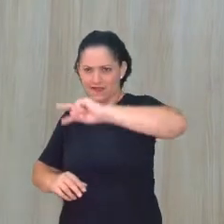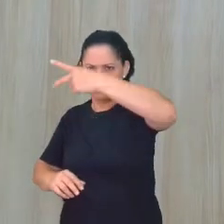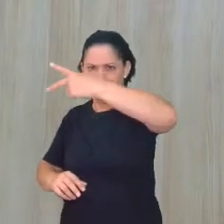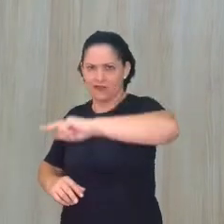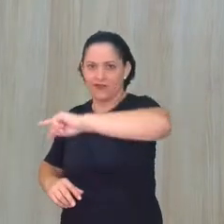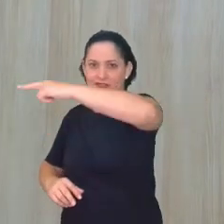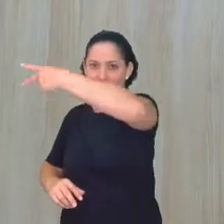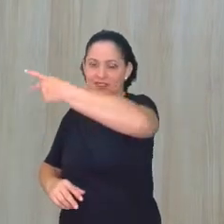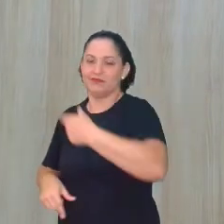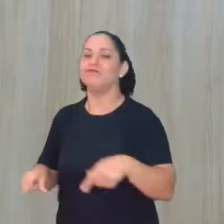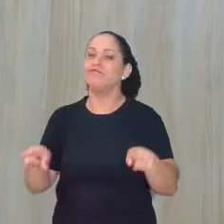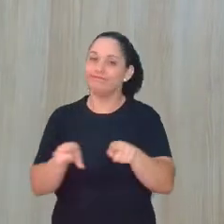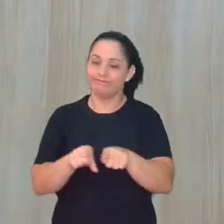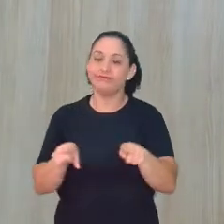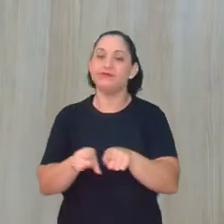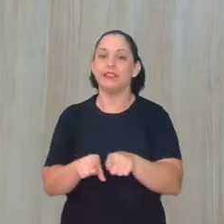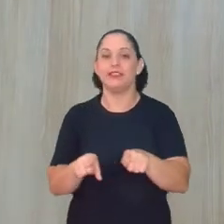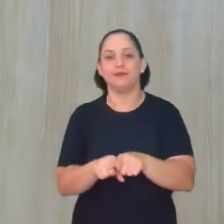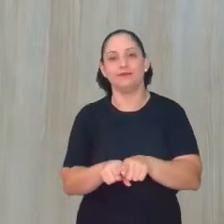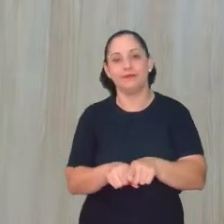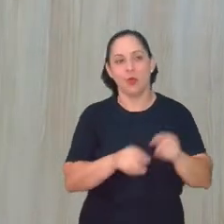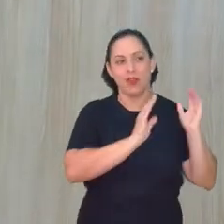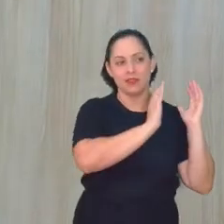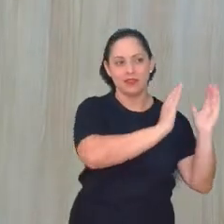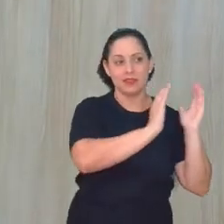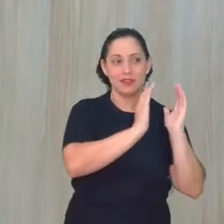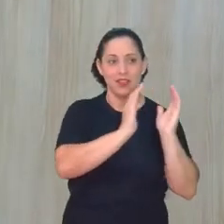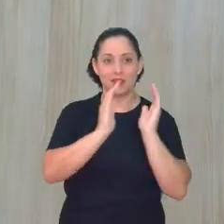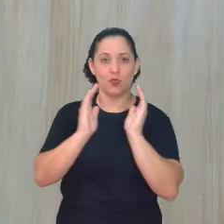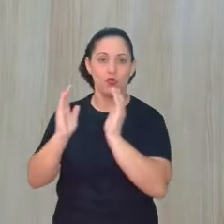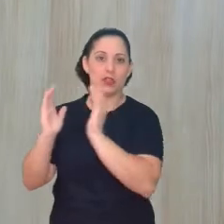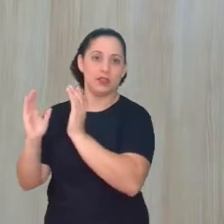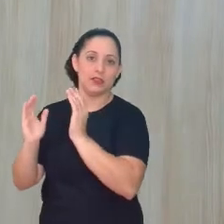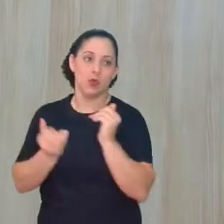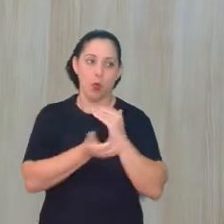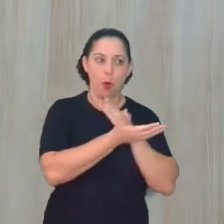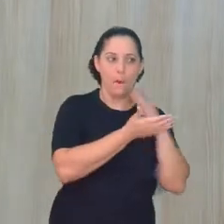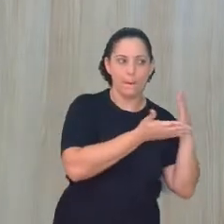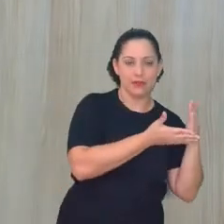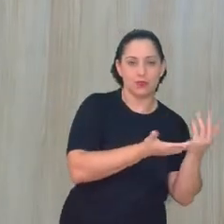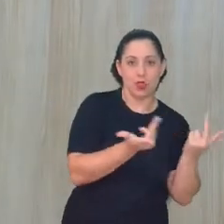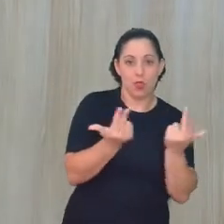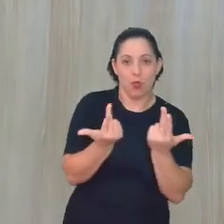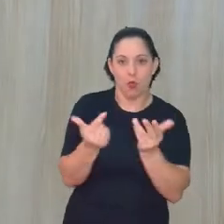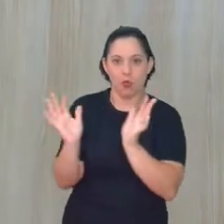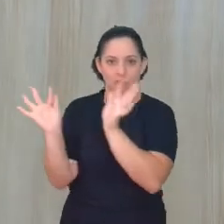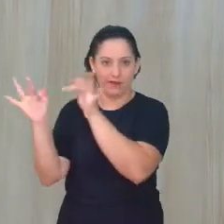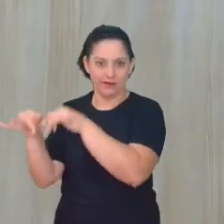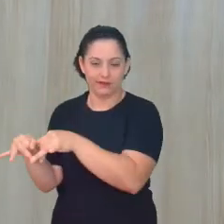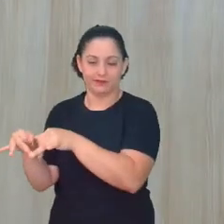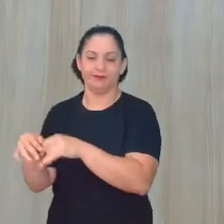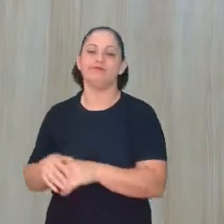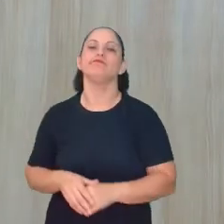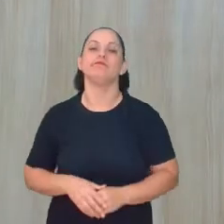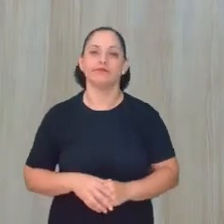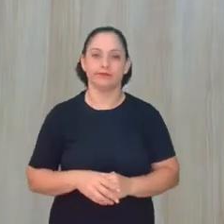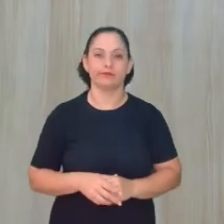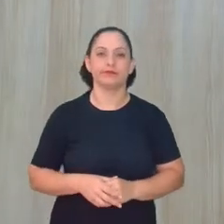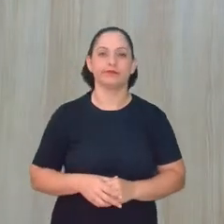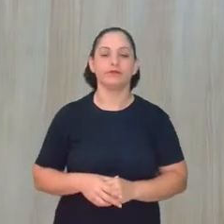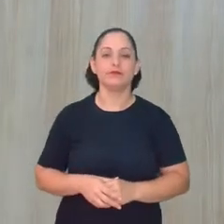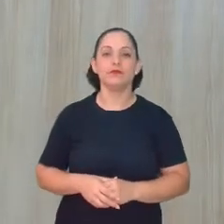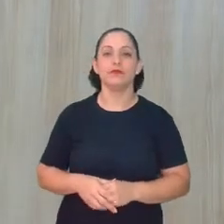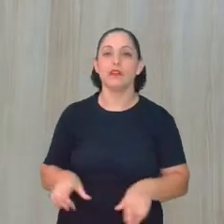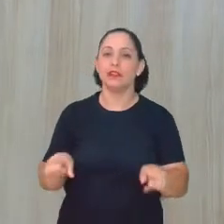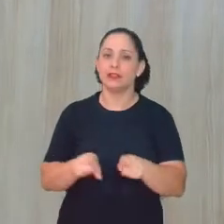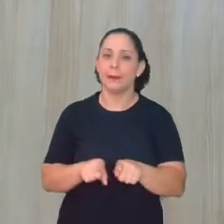36 por 12. Certo? Então, a sequência que você vai utilizar no começo tem que seguir para todas as outras, certo? E não